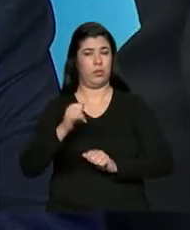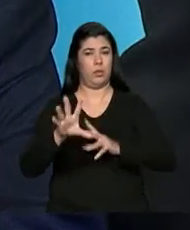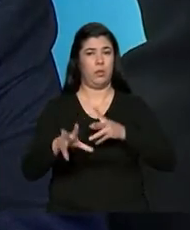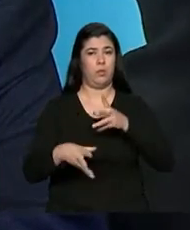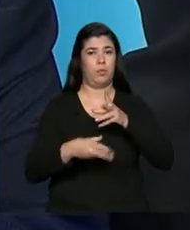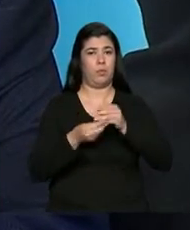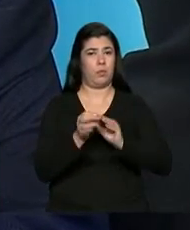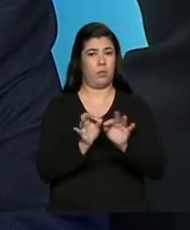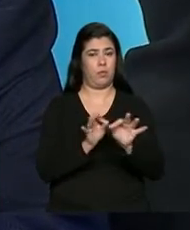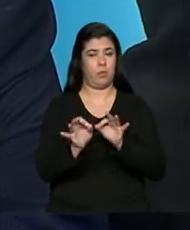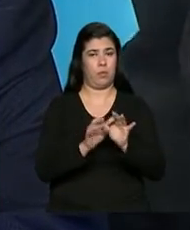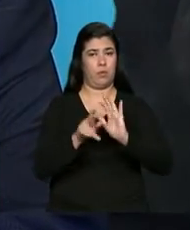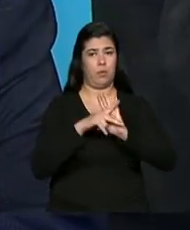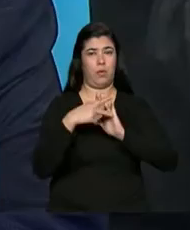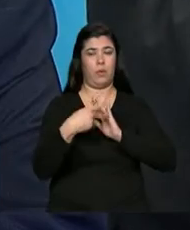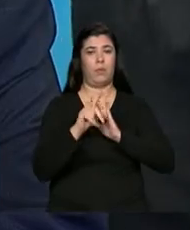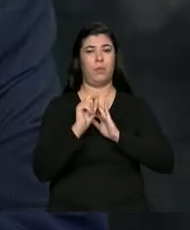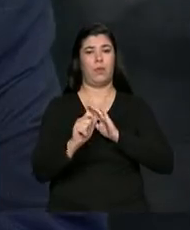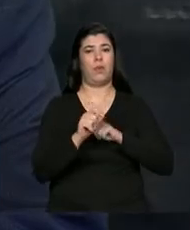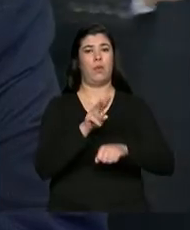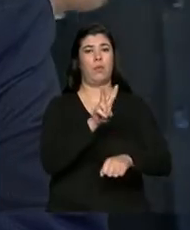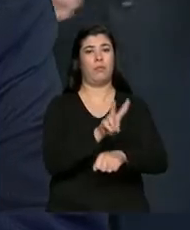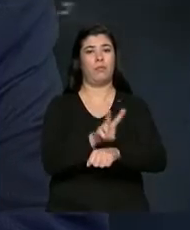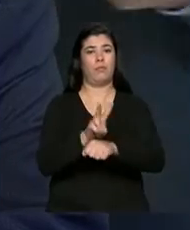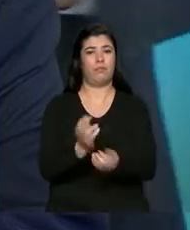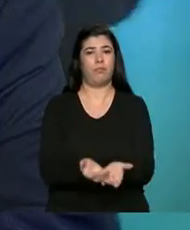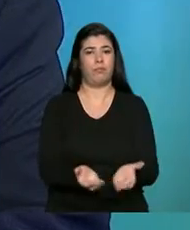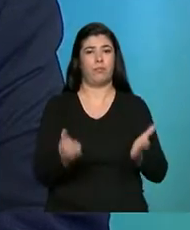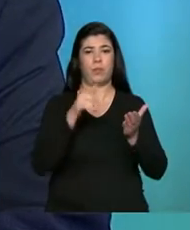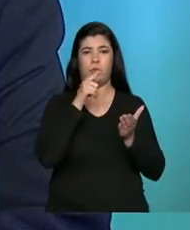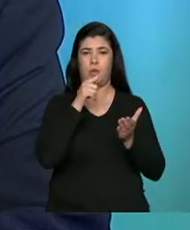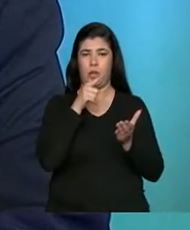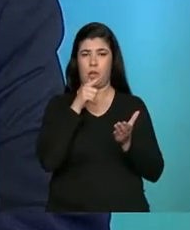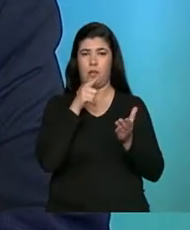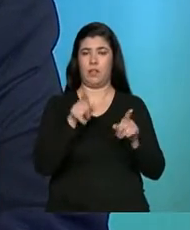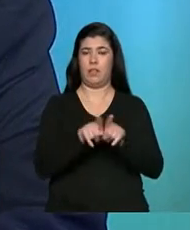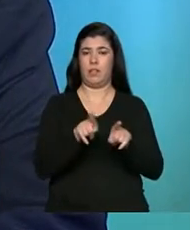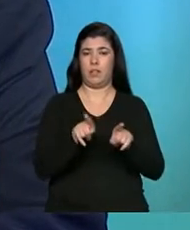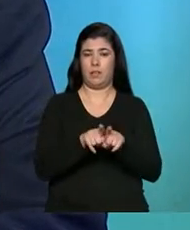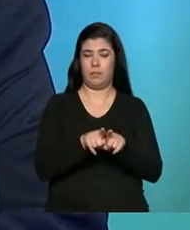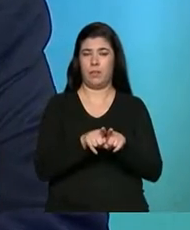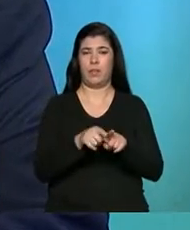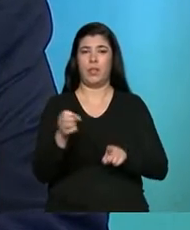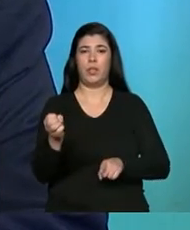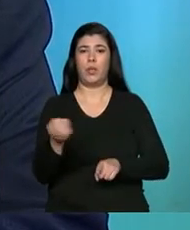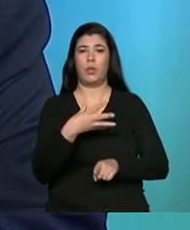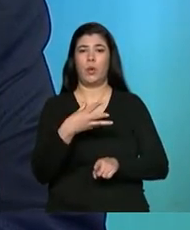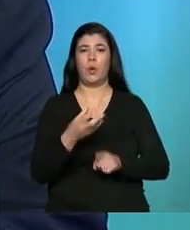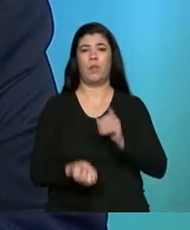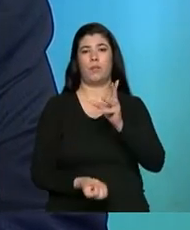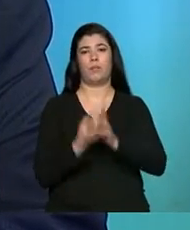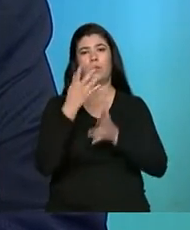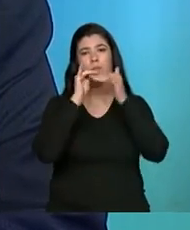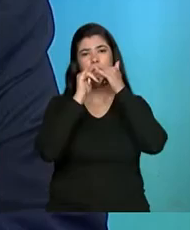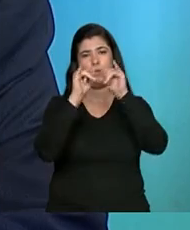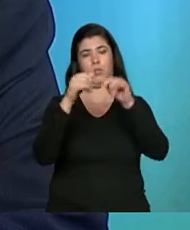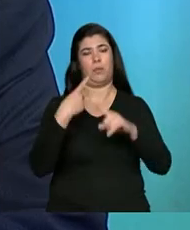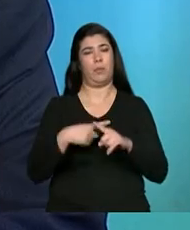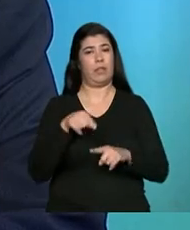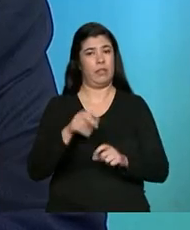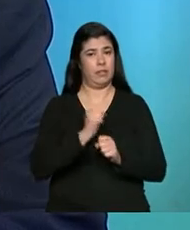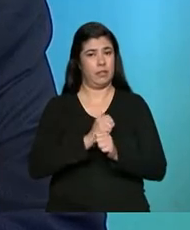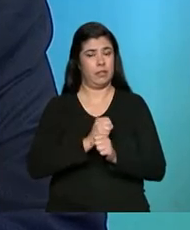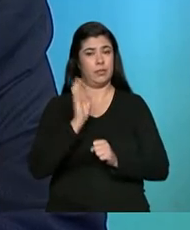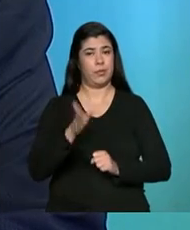dos nossos reservatórios a entrada de nova energia porque este ano no jardim já